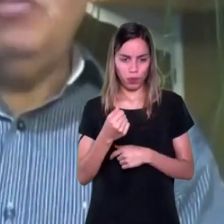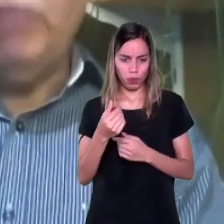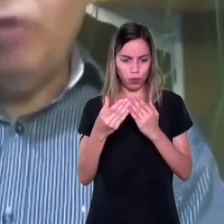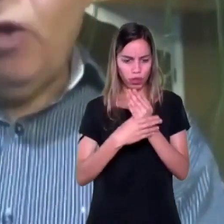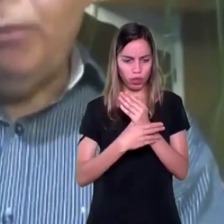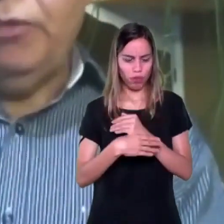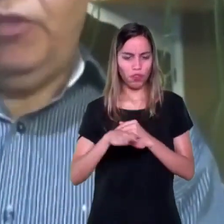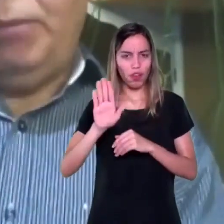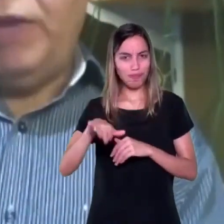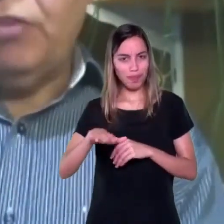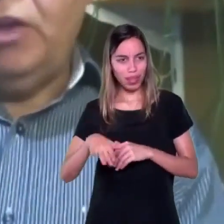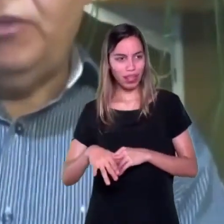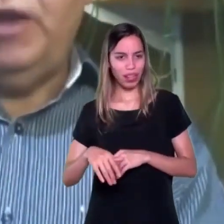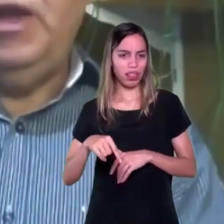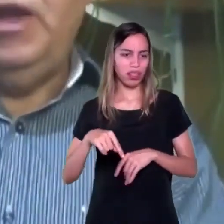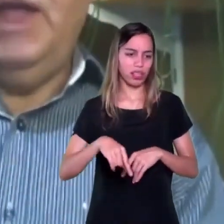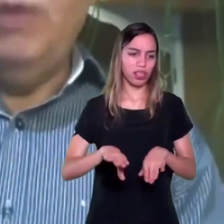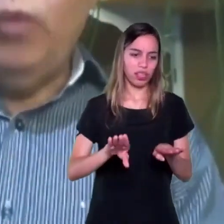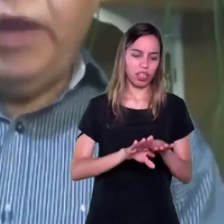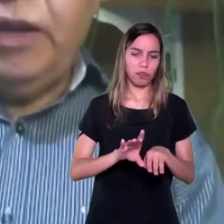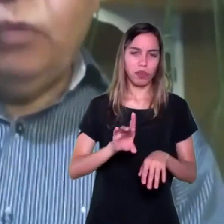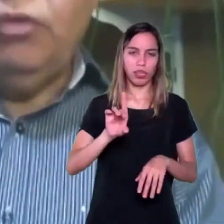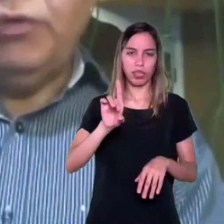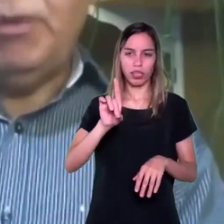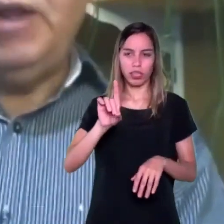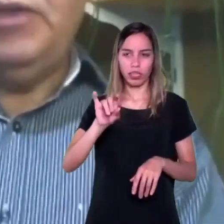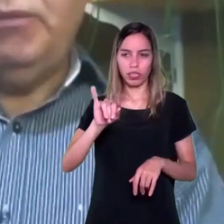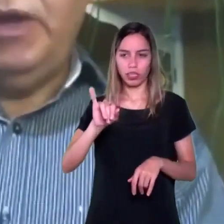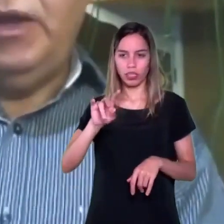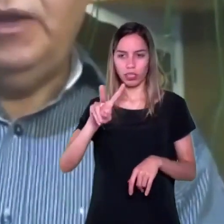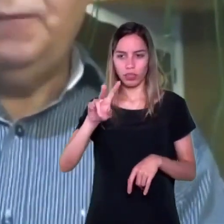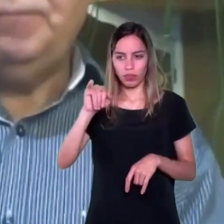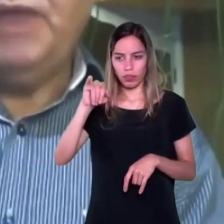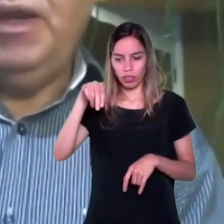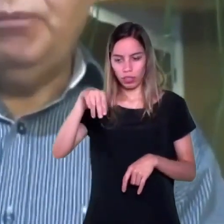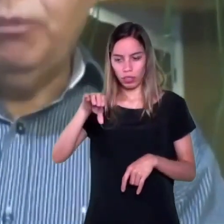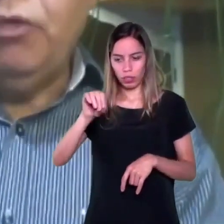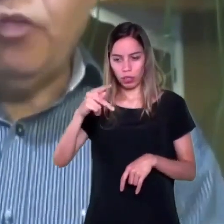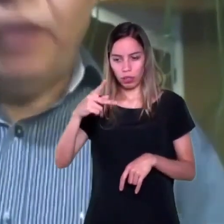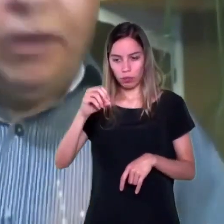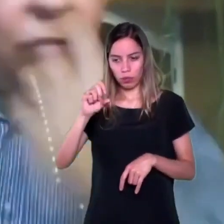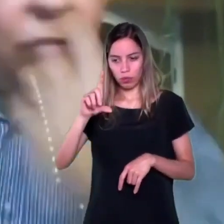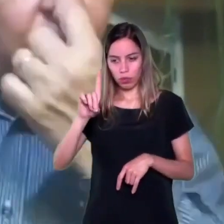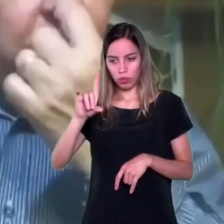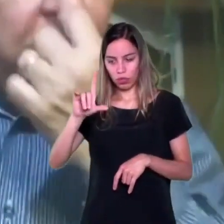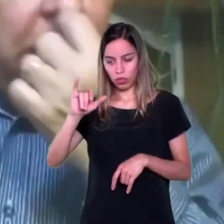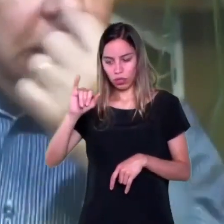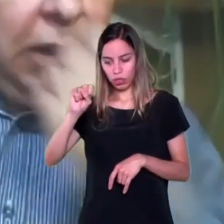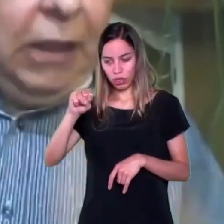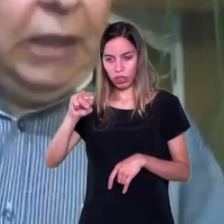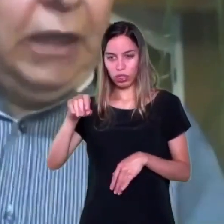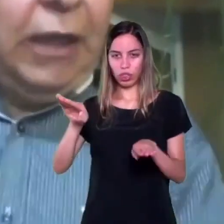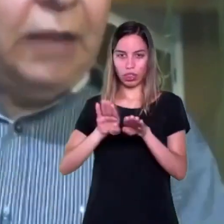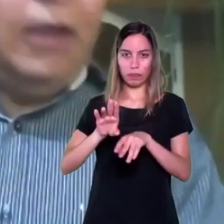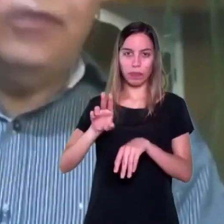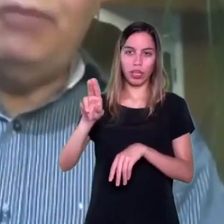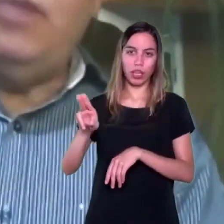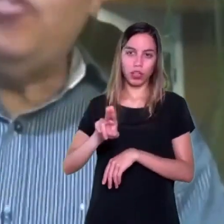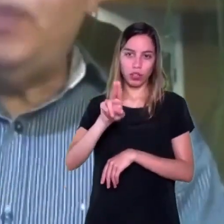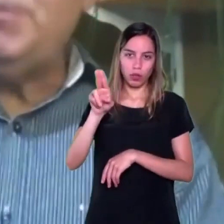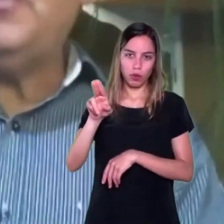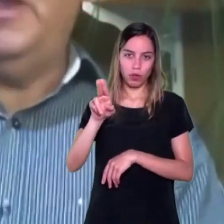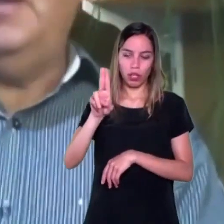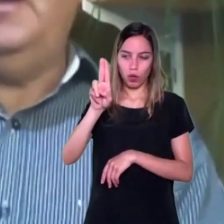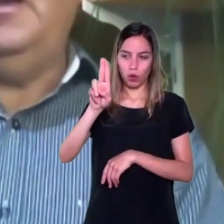Aqui em Divinópolis, que é pertinho também, na UENG, onde eu trabalhei também por muitos anos, e ali